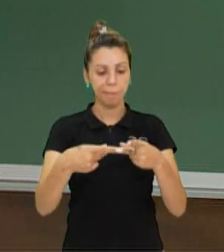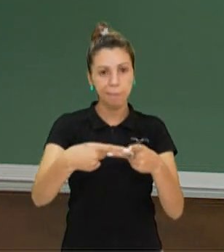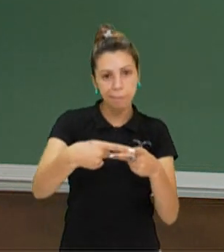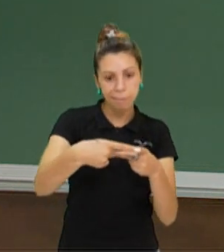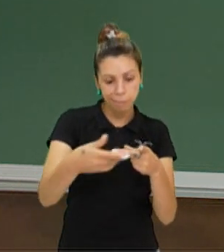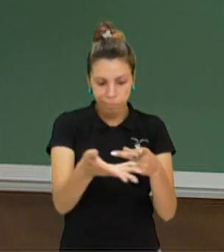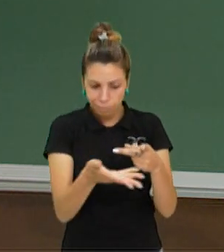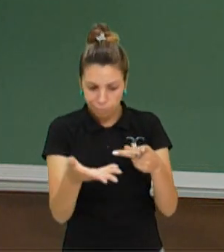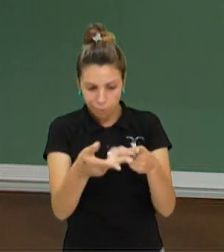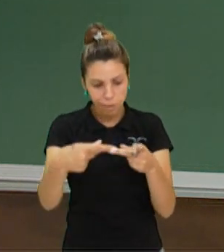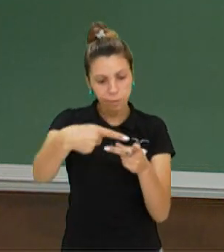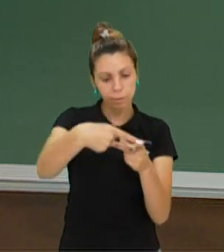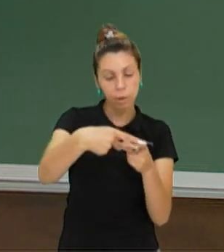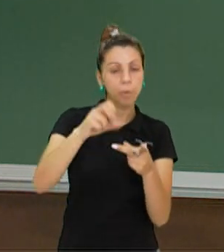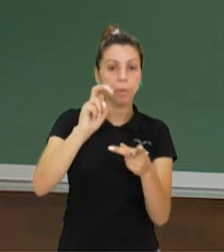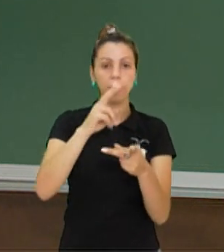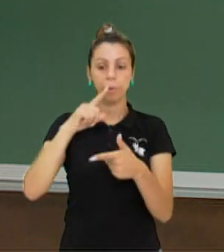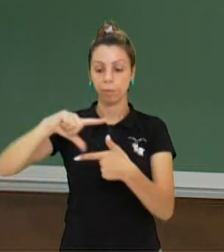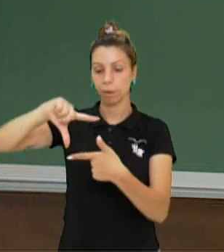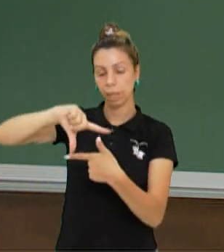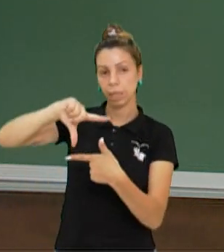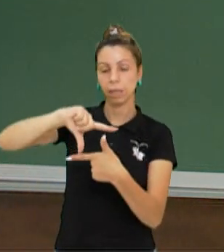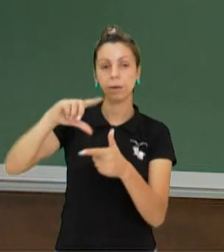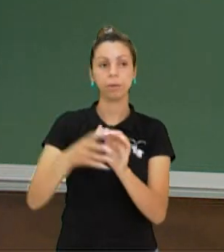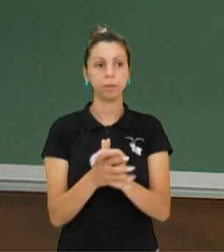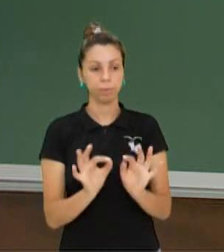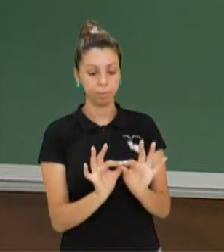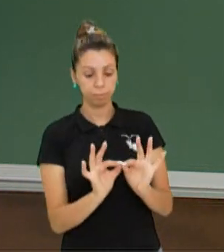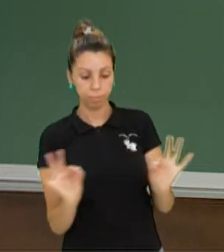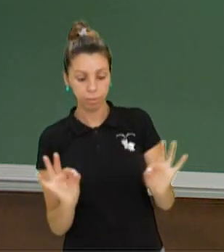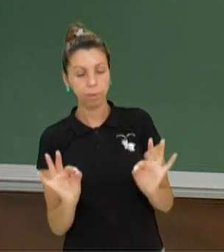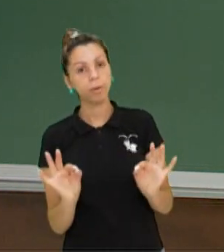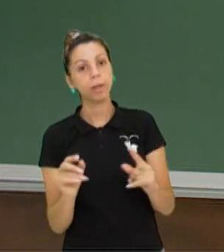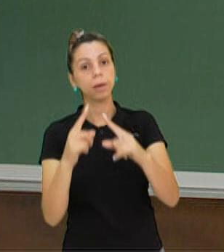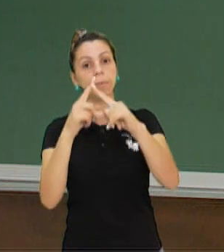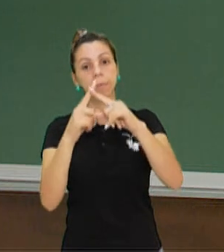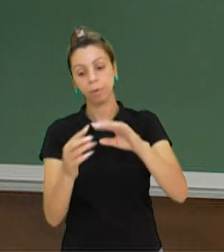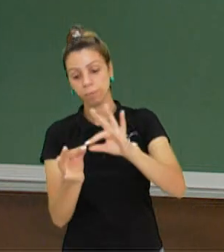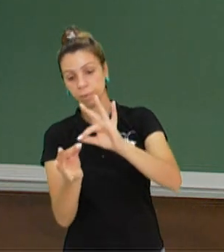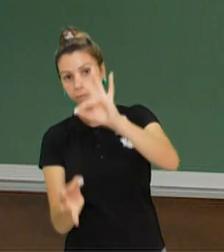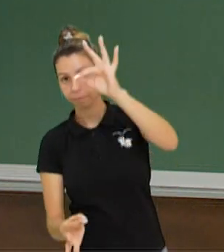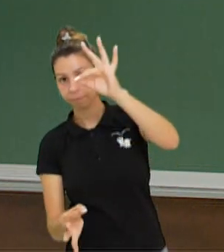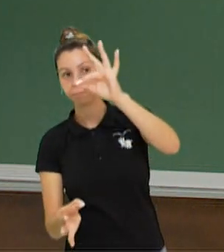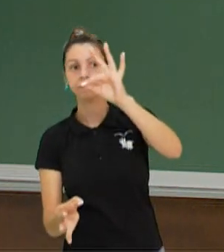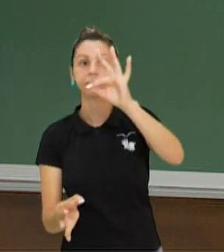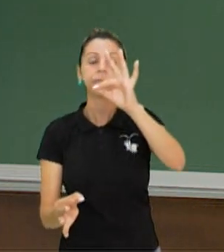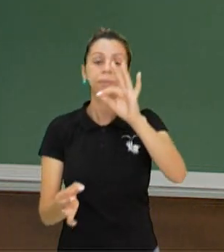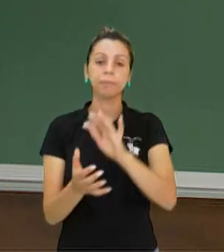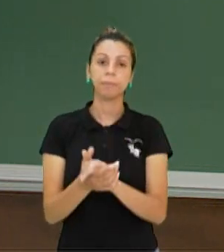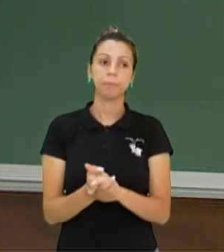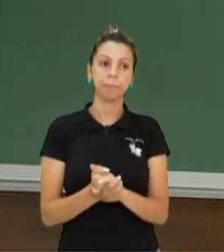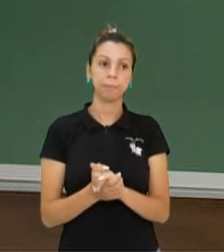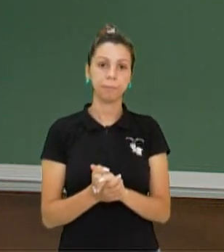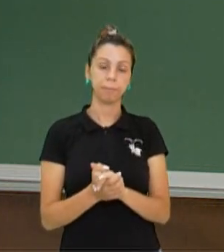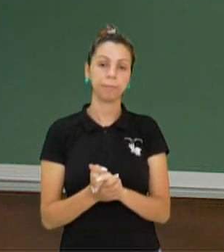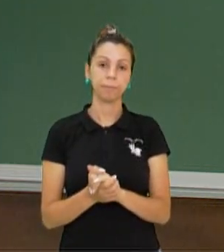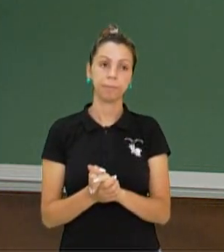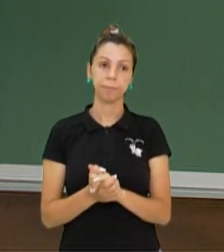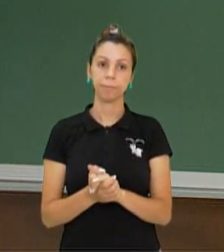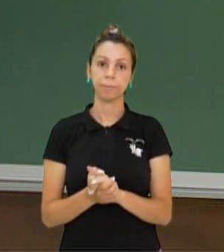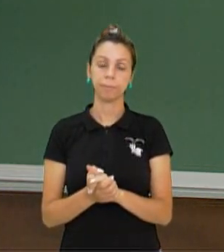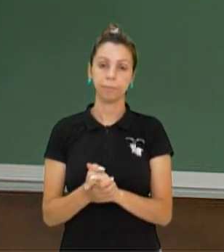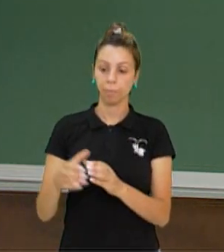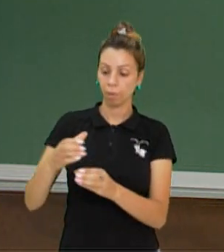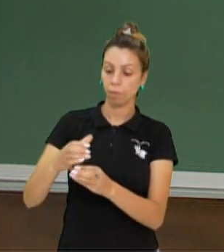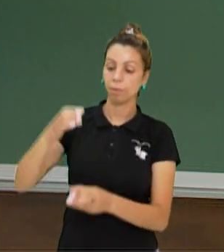ou retangular, você calcula a área da base e multiplica pela altura do prisma, que é a distância entre as bases.